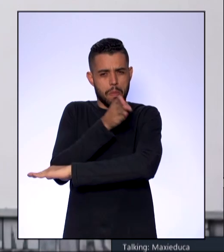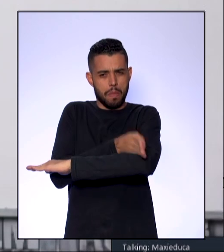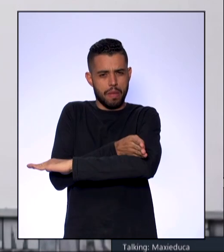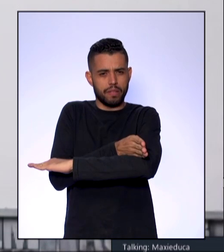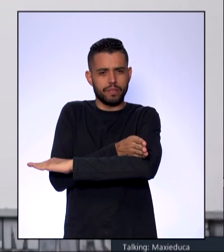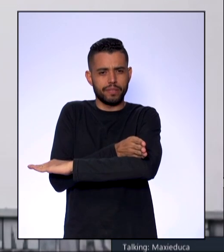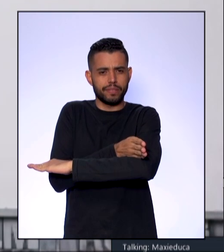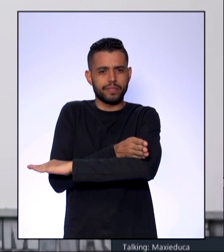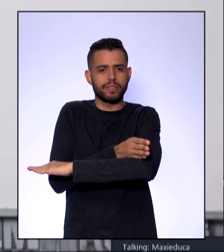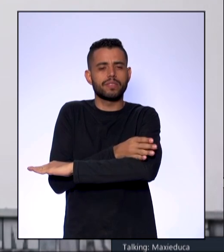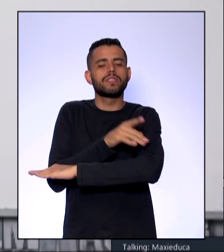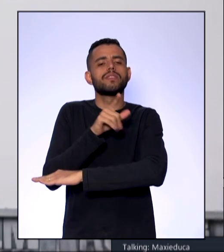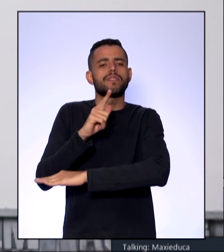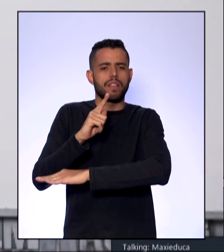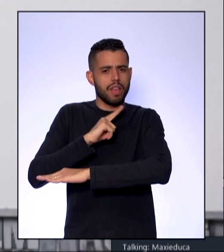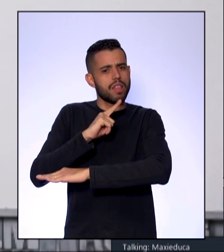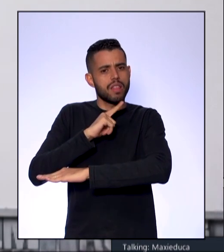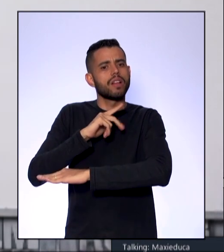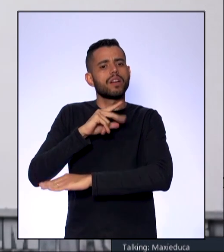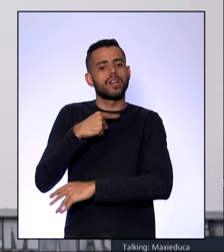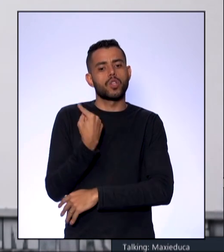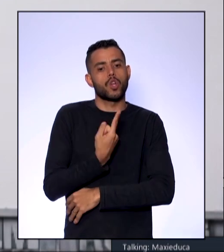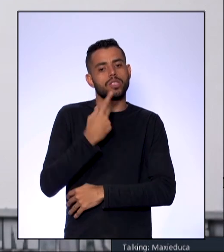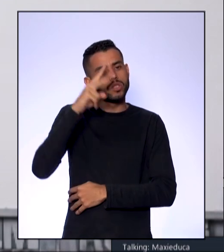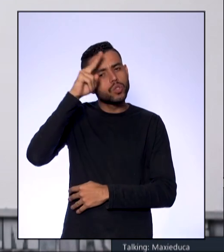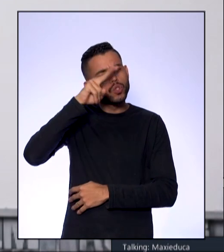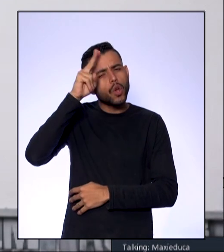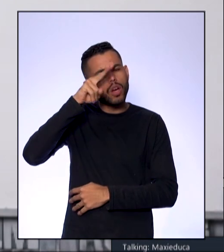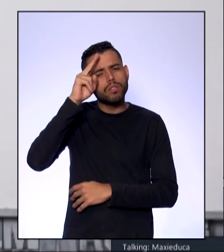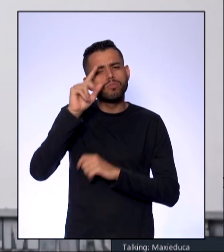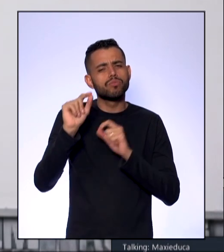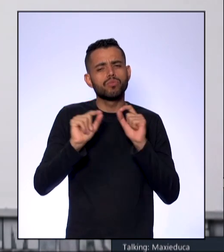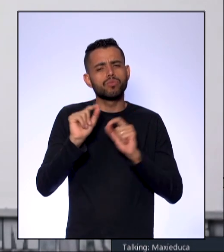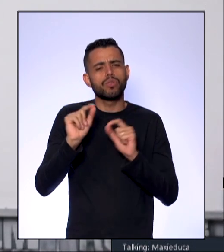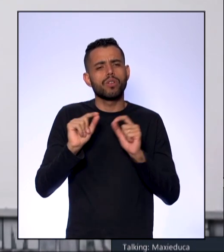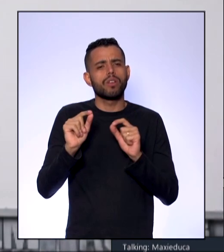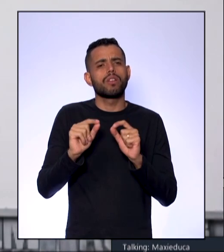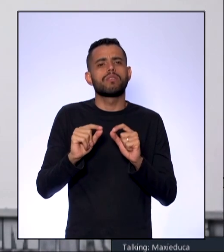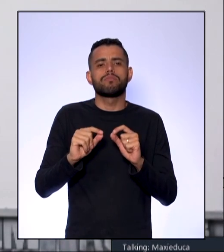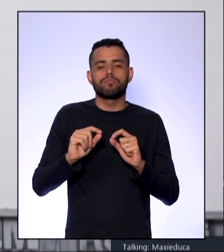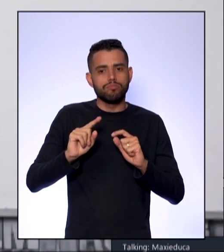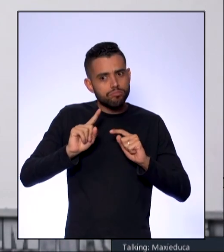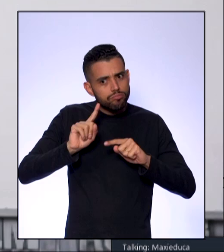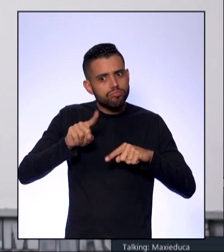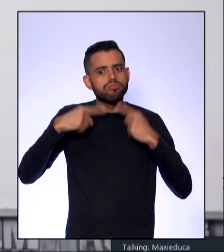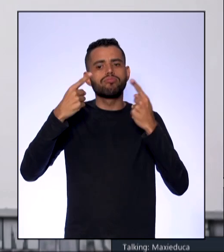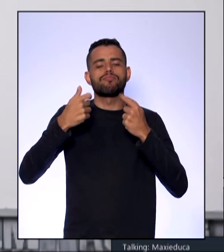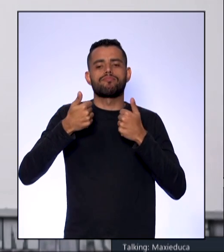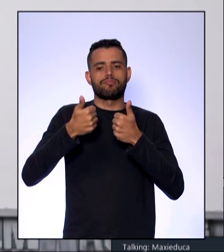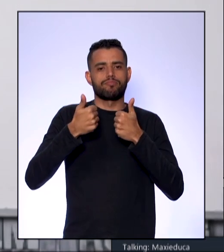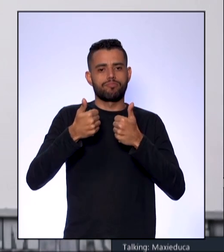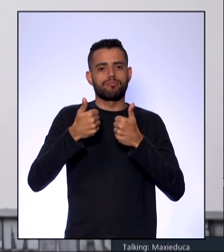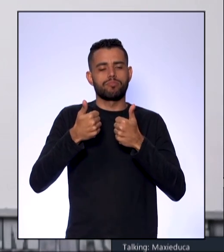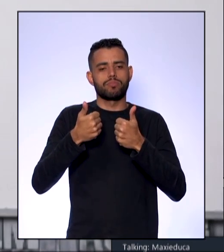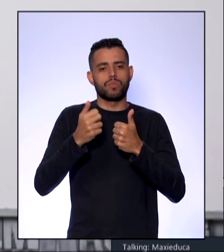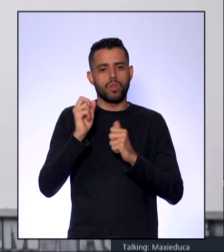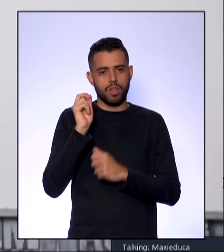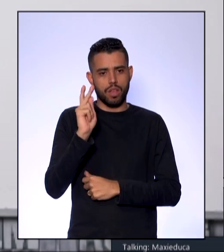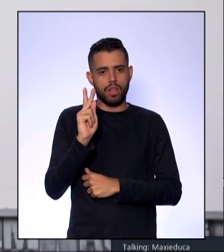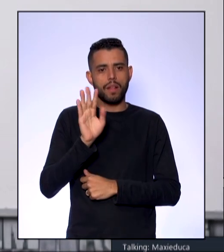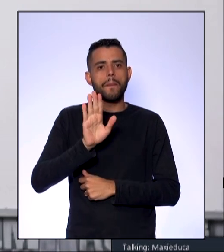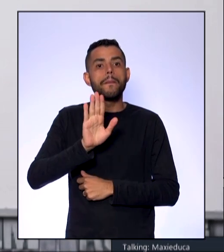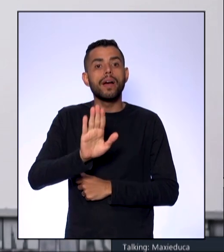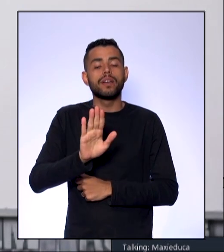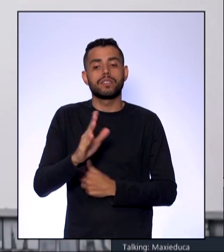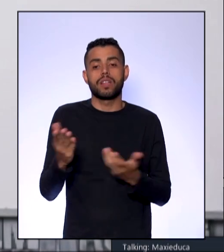pré-história vão fundamentar a nossa história de forma bastante efetiva. Ok? Mas agora